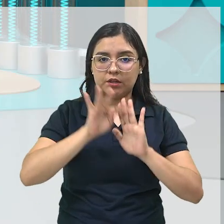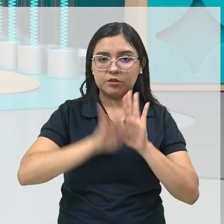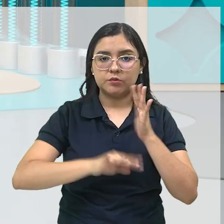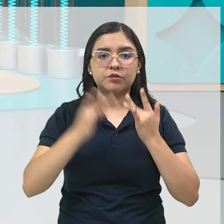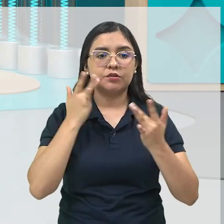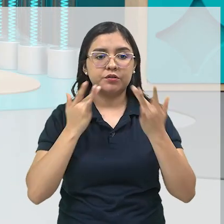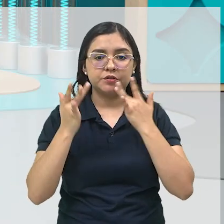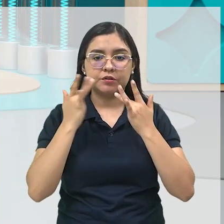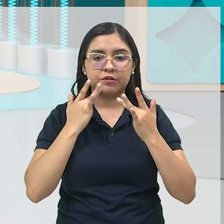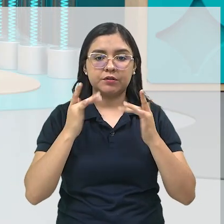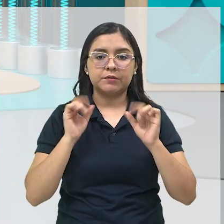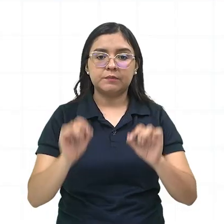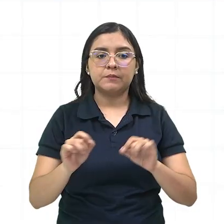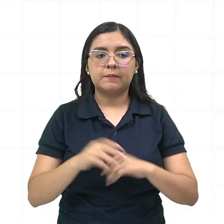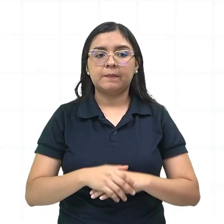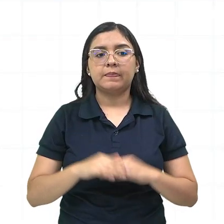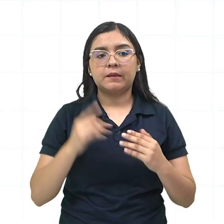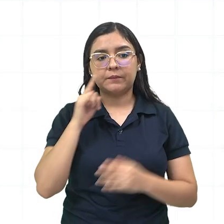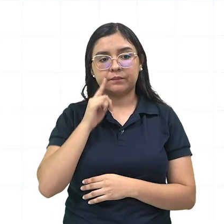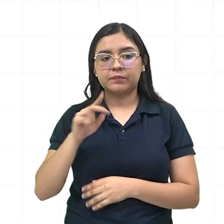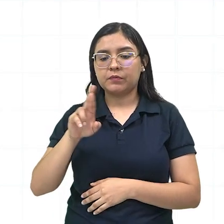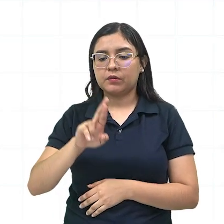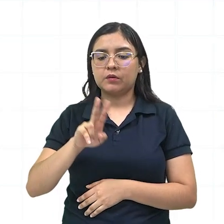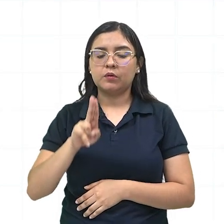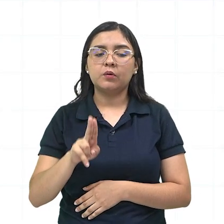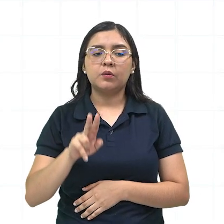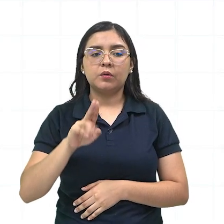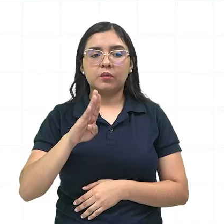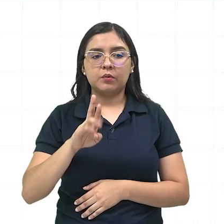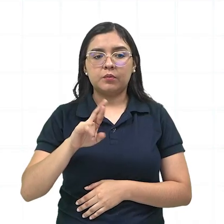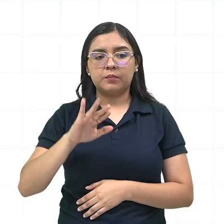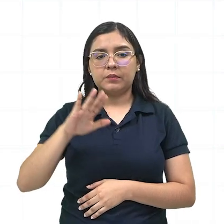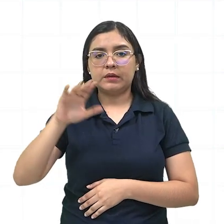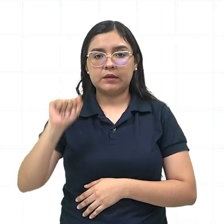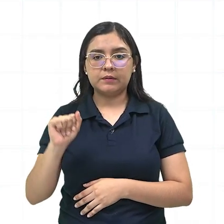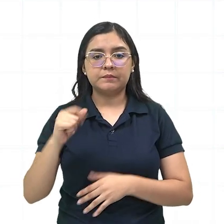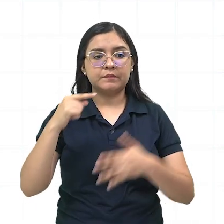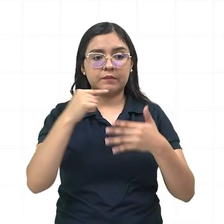ver as rubricas. Vejam só, que são elementos que eles são